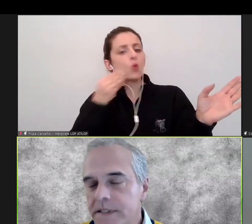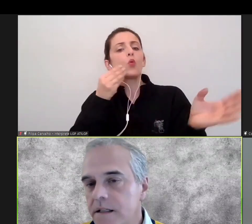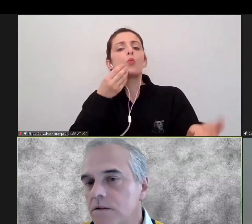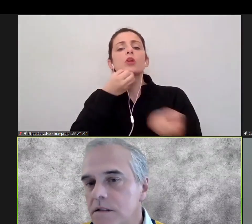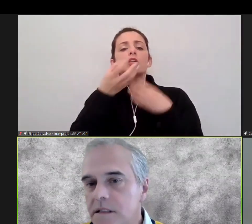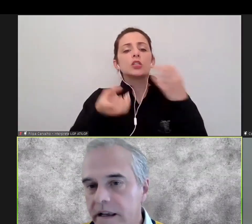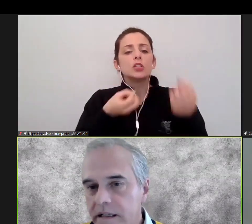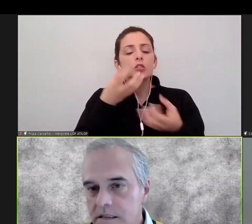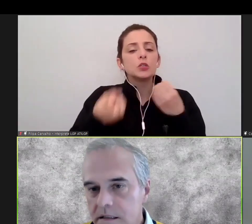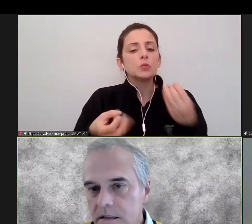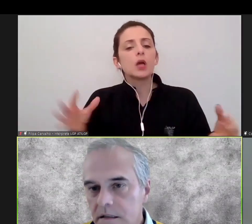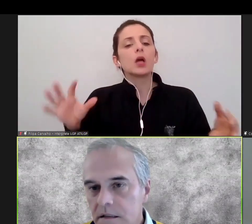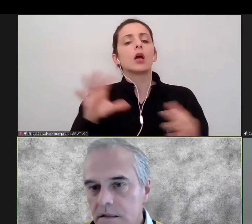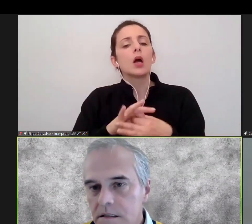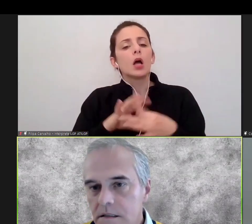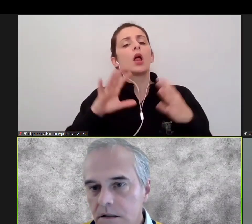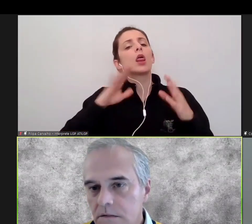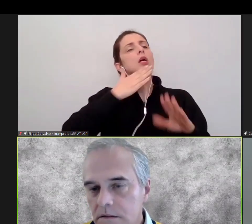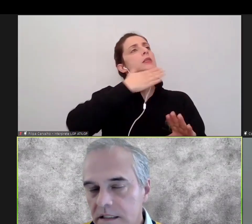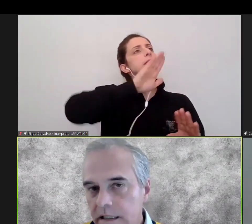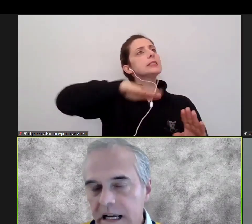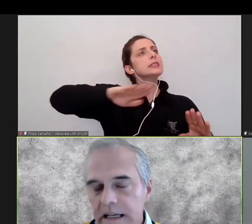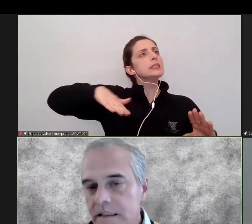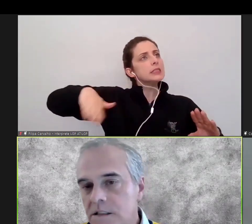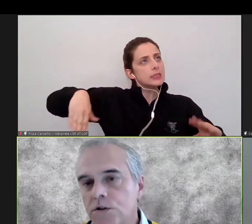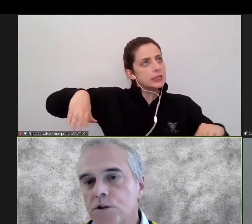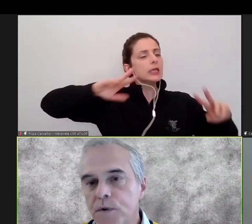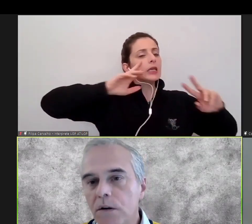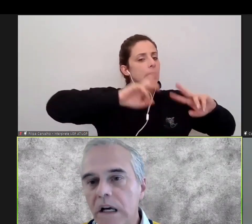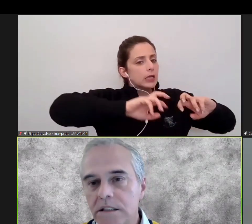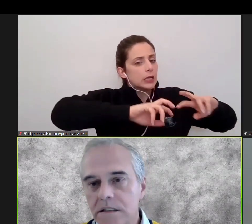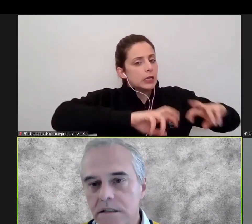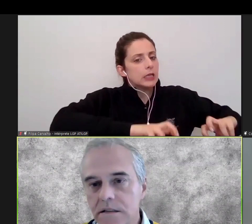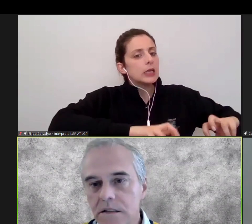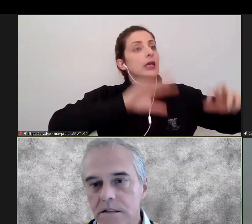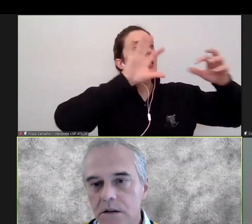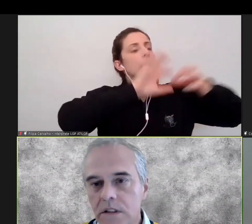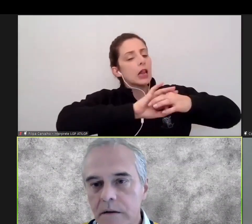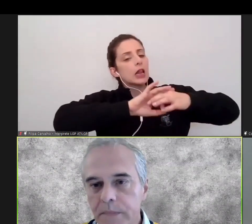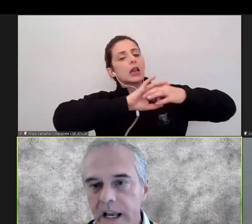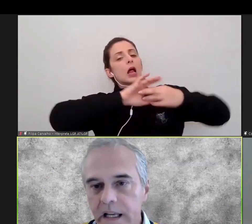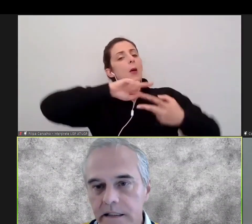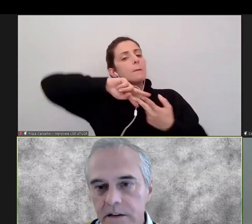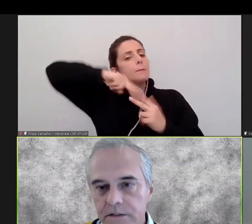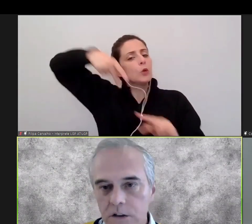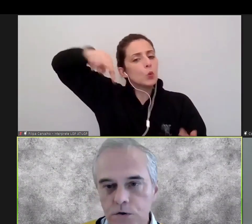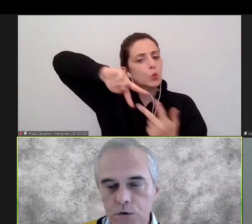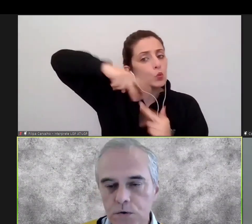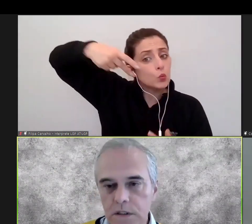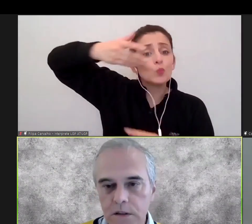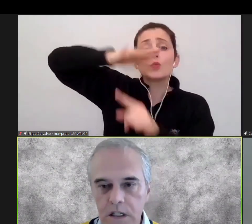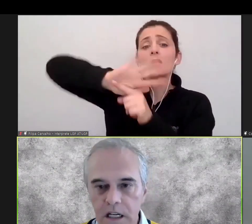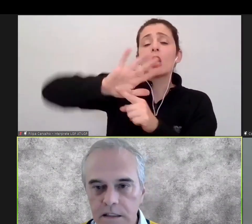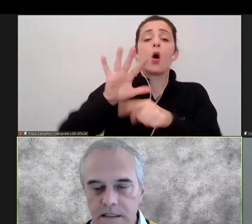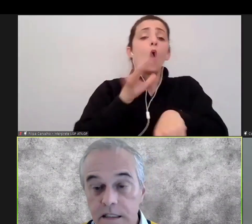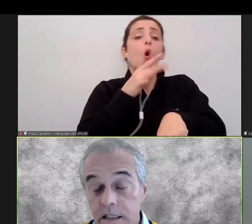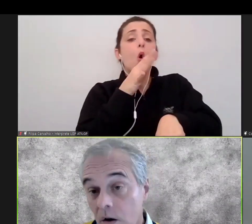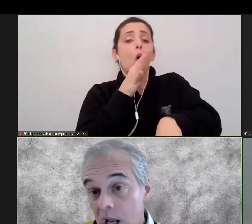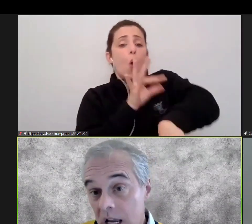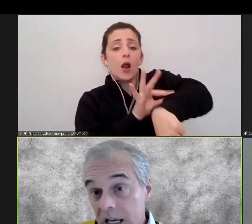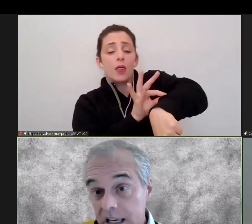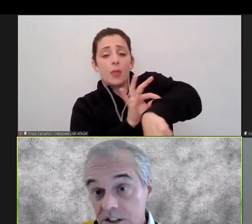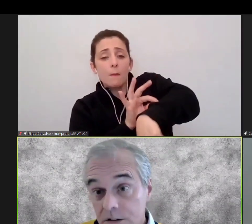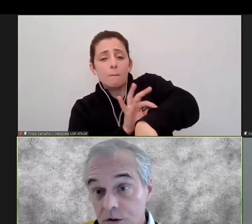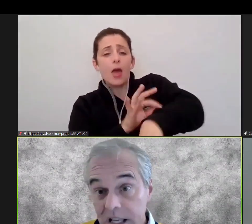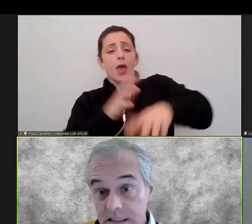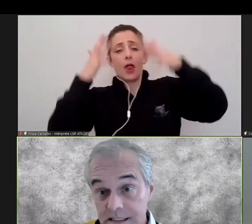em pseudociência que está ligada a questões biológicas. Então, assim, a cor da pele, aí vem a estrutura do crânio, etc.